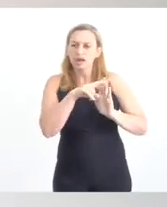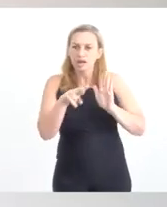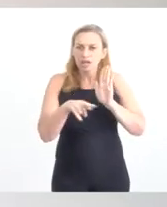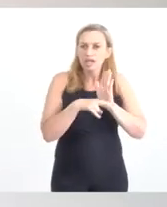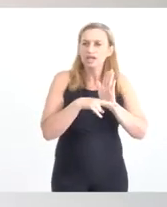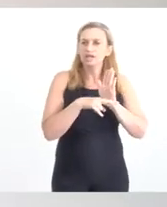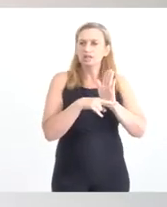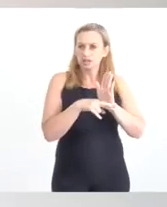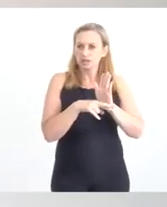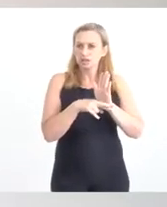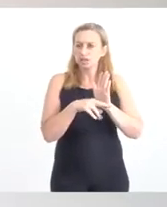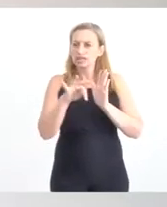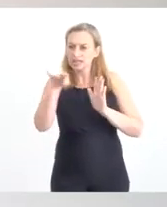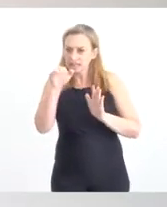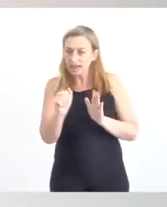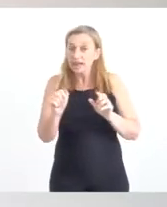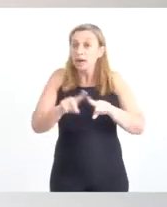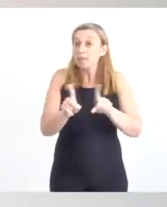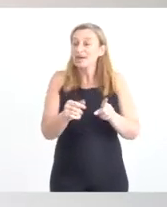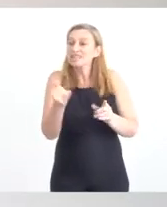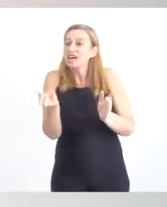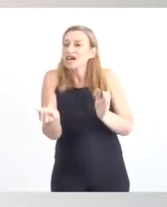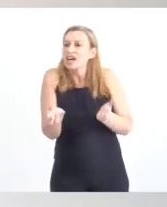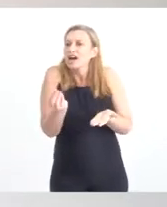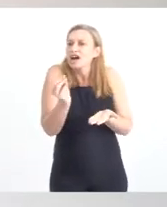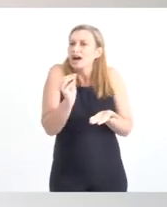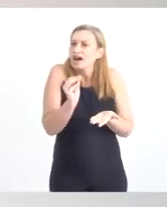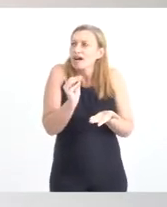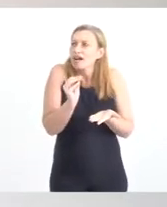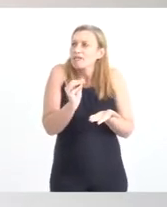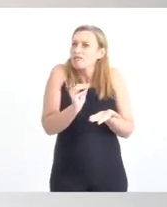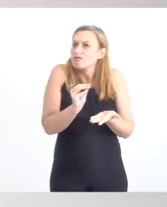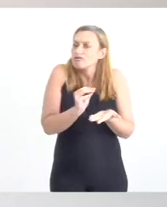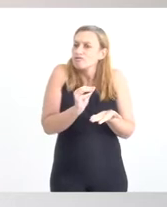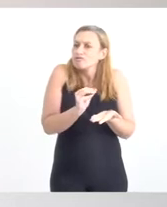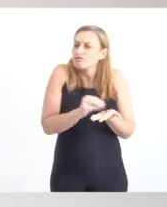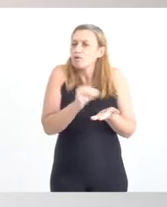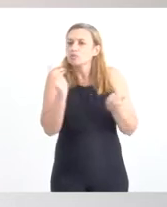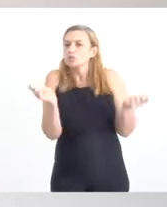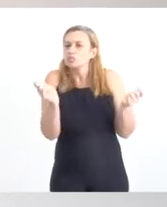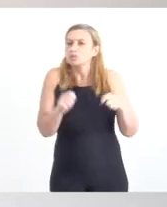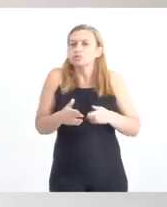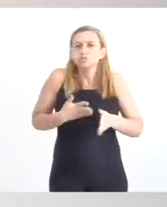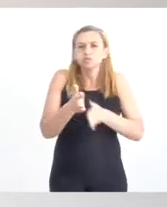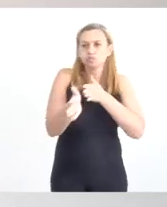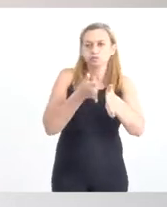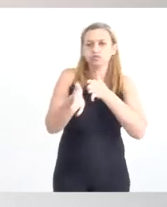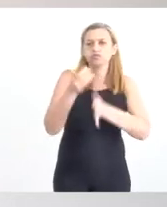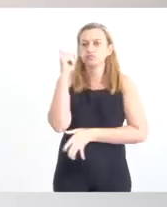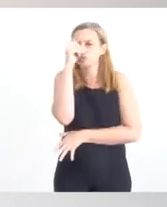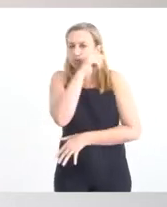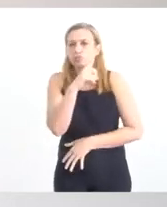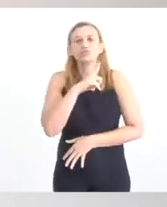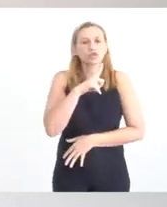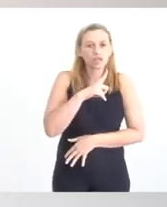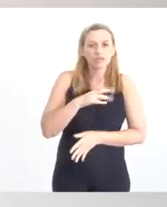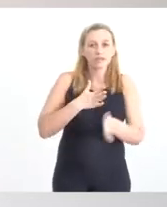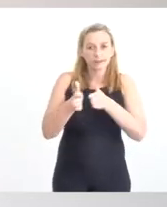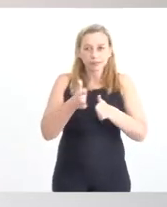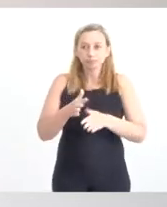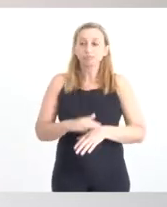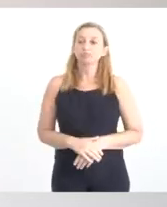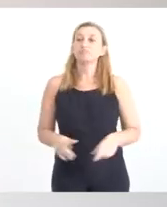vírus mas como insuficiente compensação de acesso então houve dificuldade de acesso